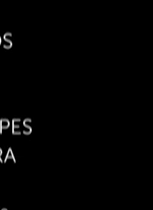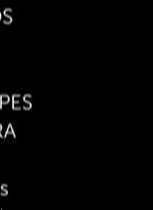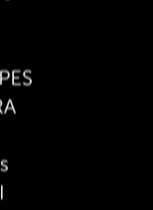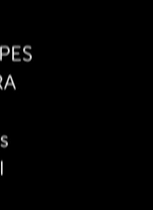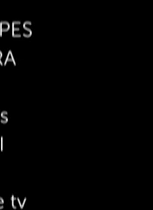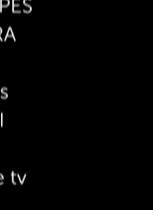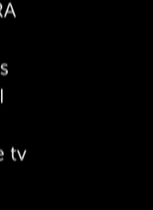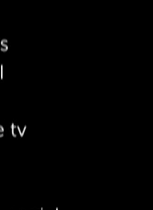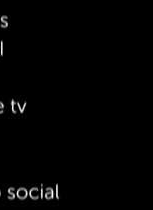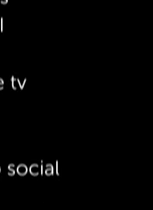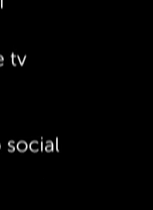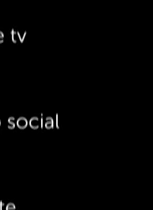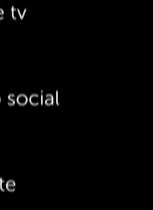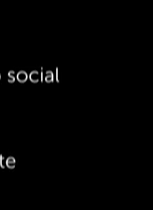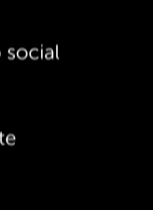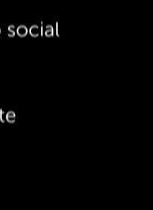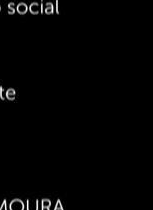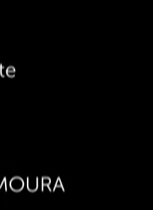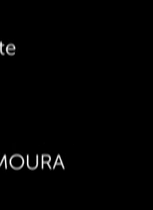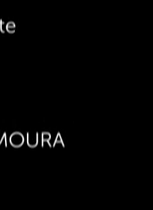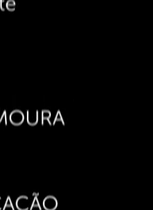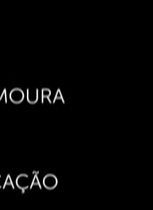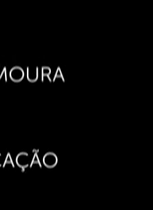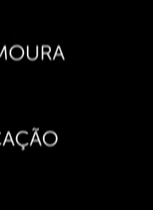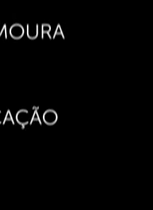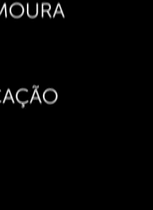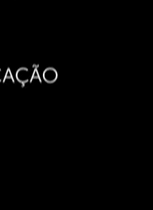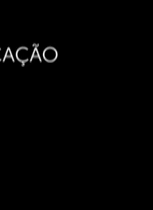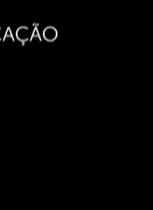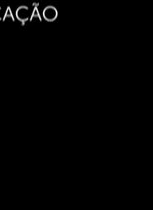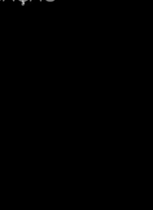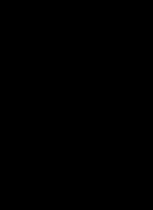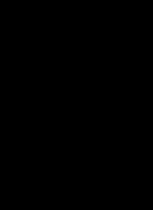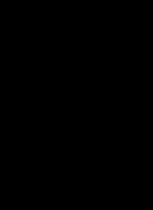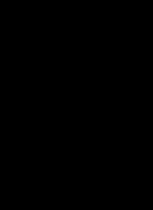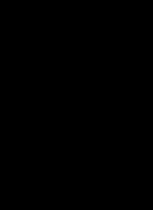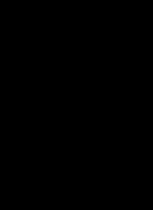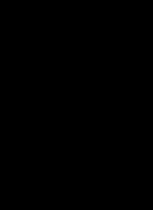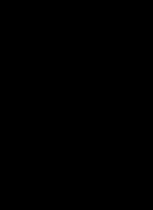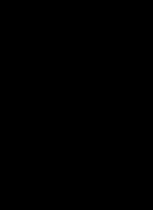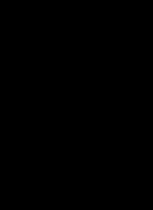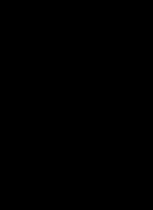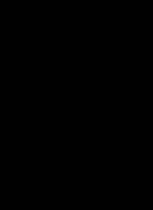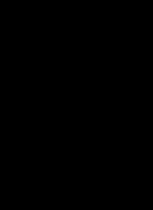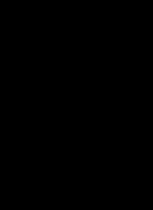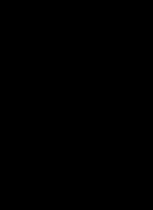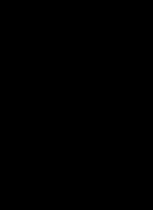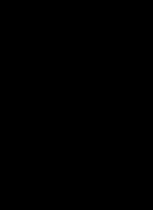Thank you.